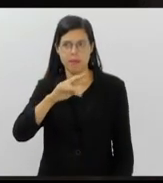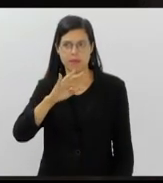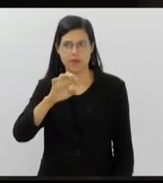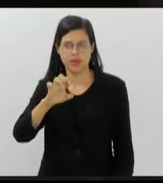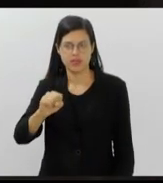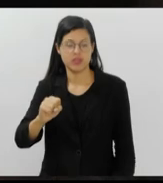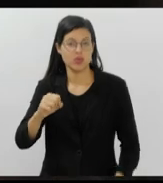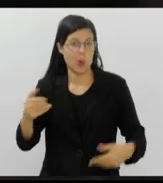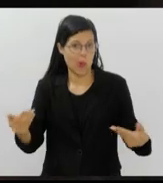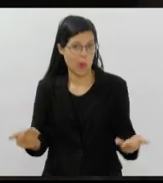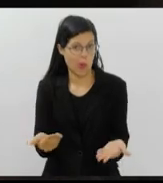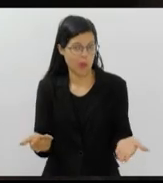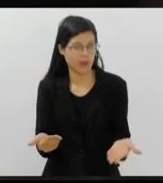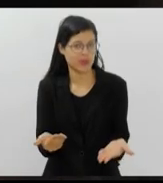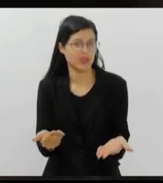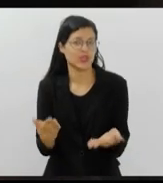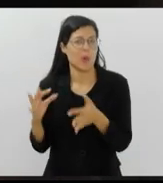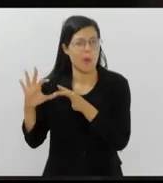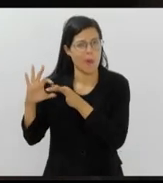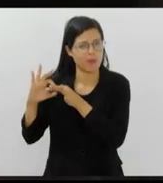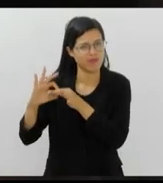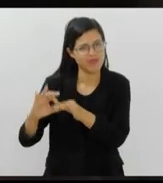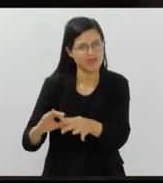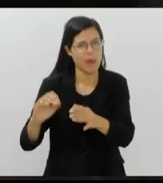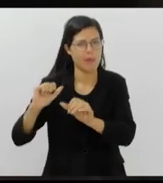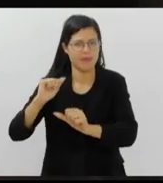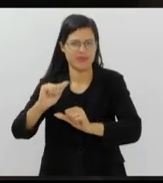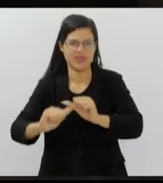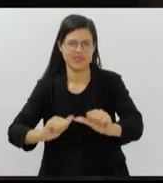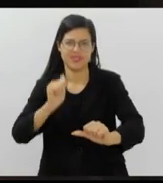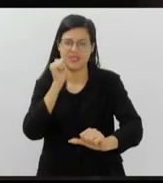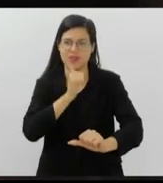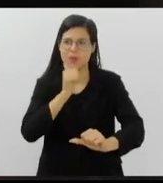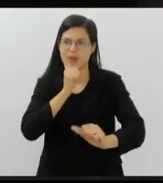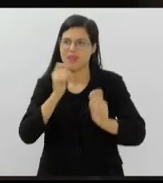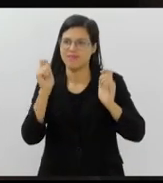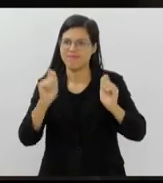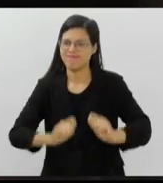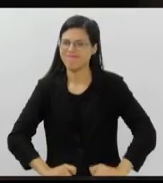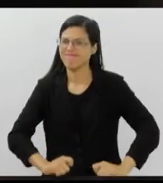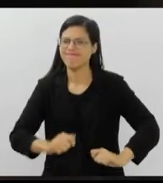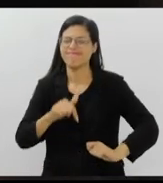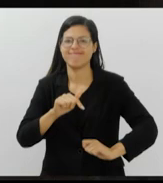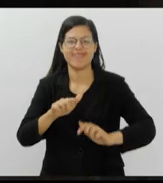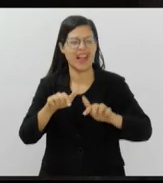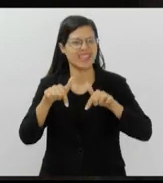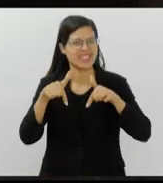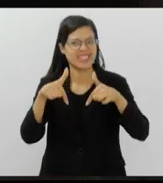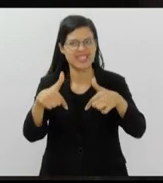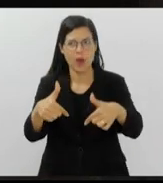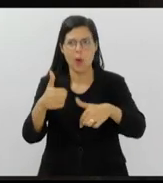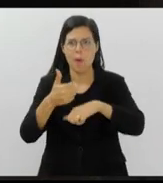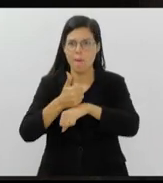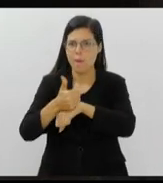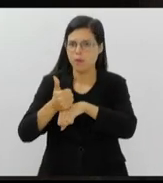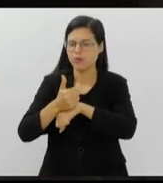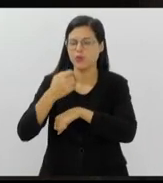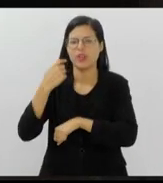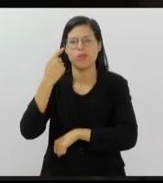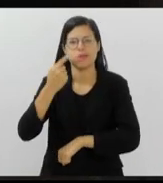as mulheres atuam de uma forma muito competente em várias áreas, como profissionais de